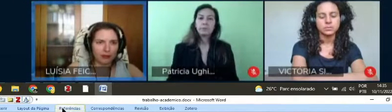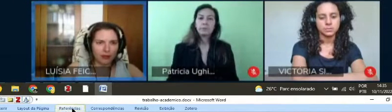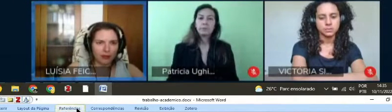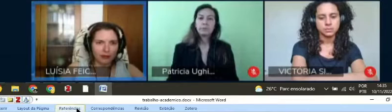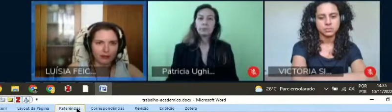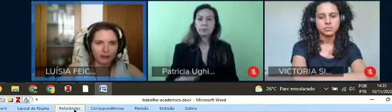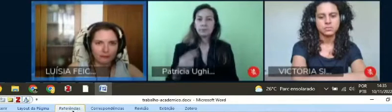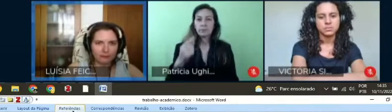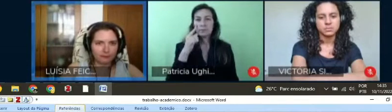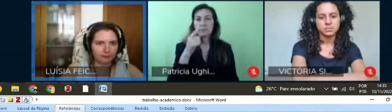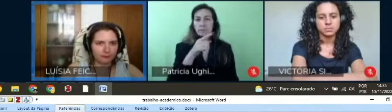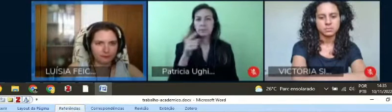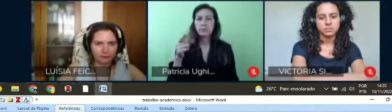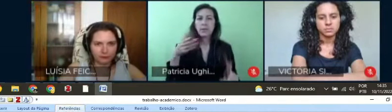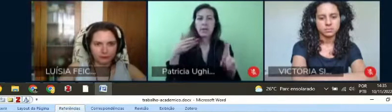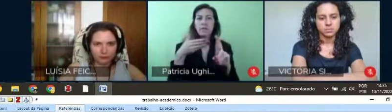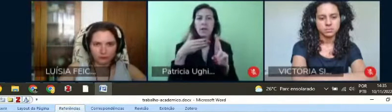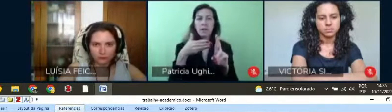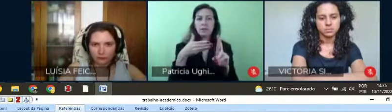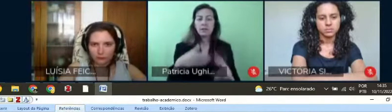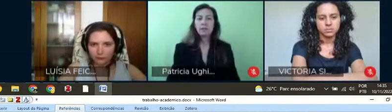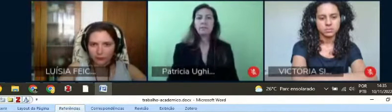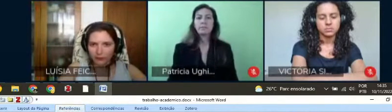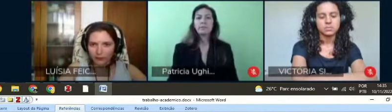nessa aba referências,